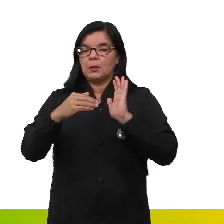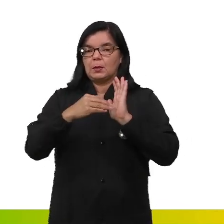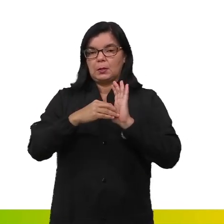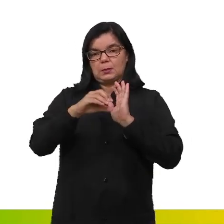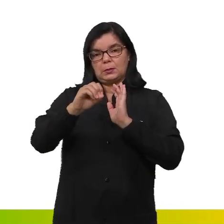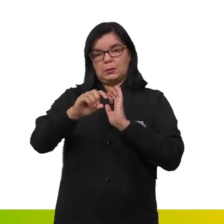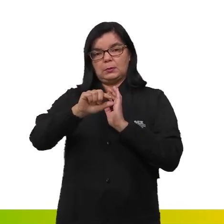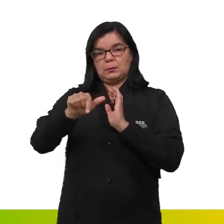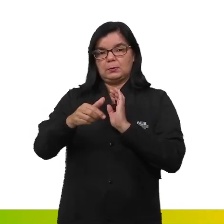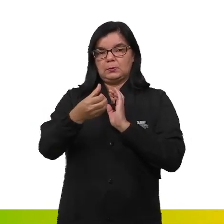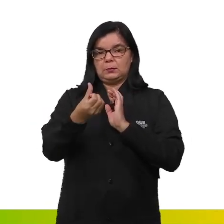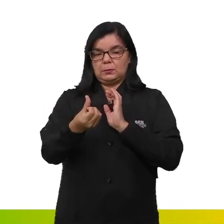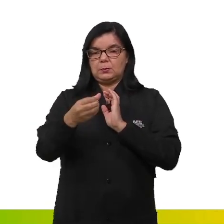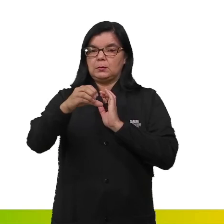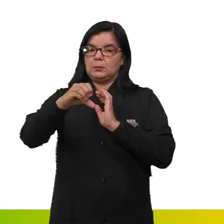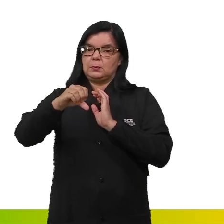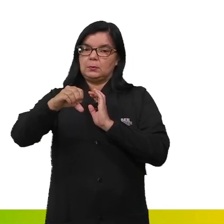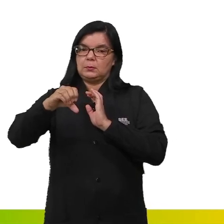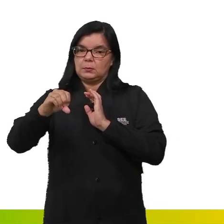0,550 até